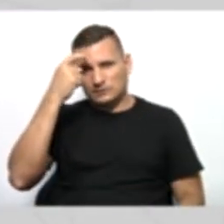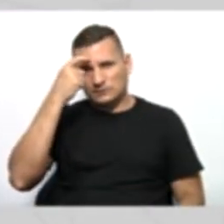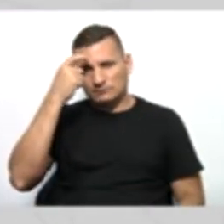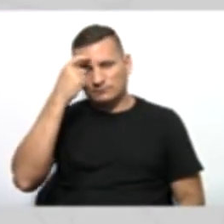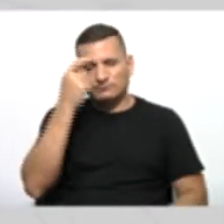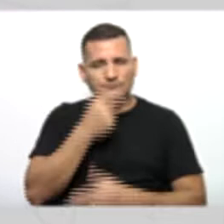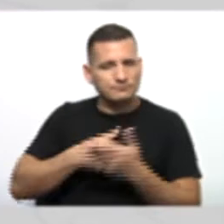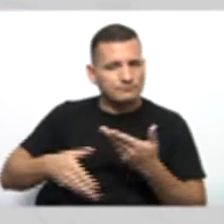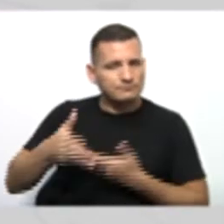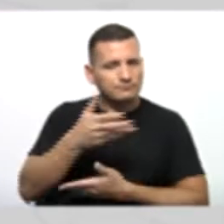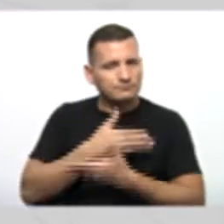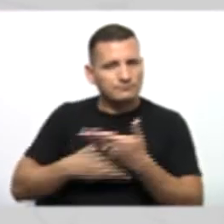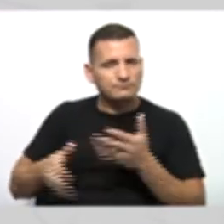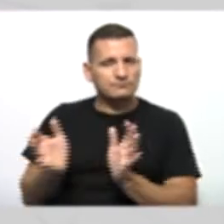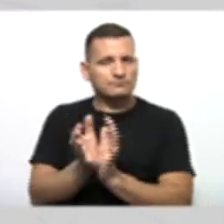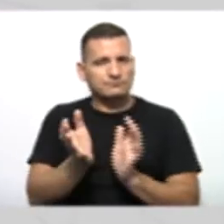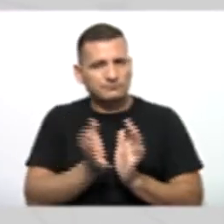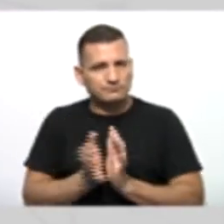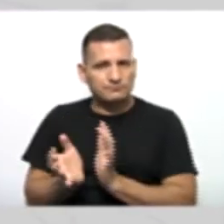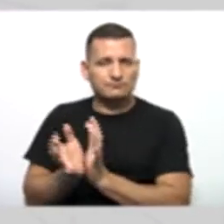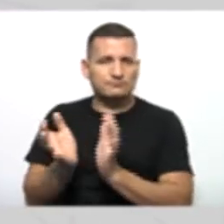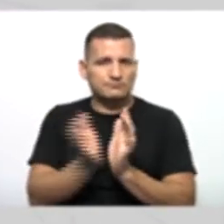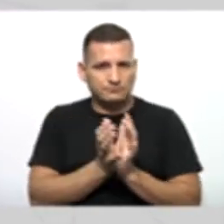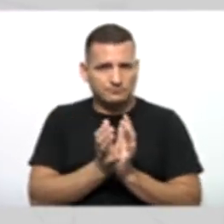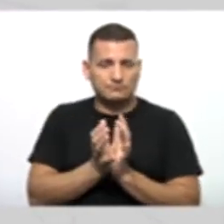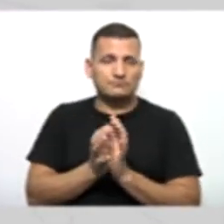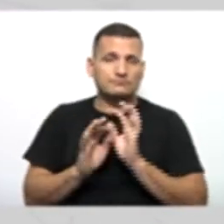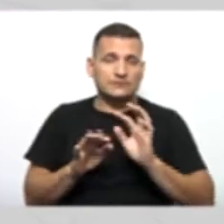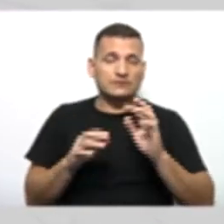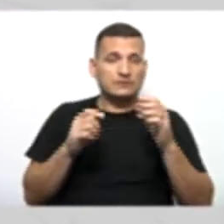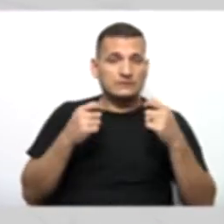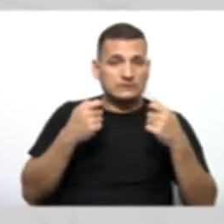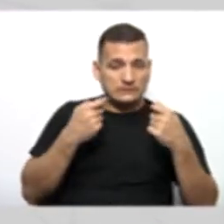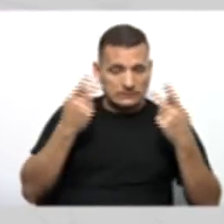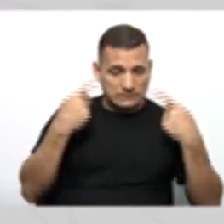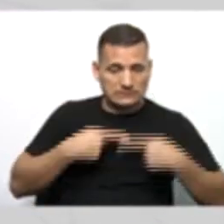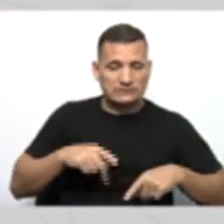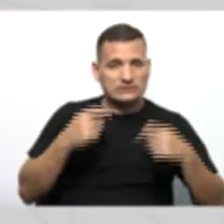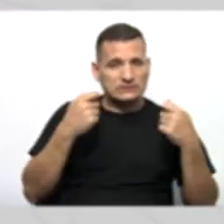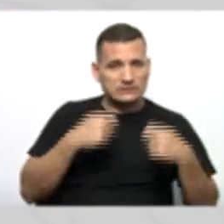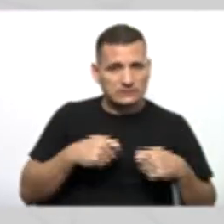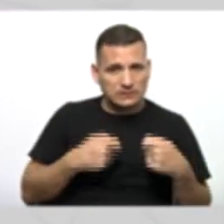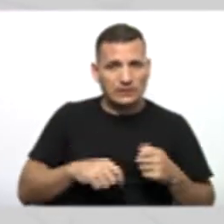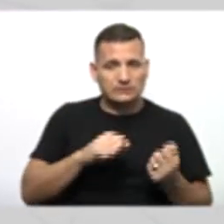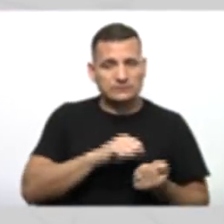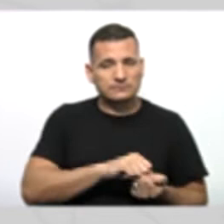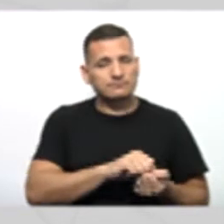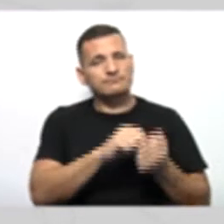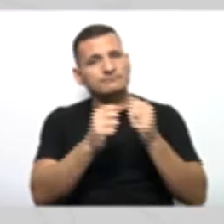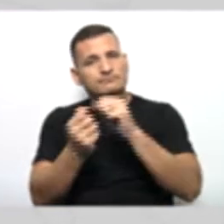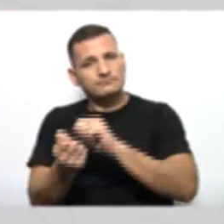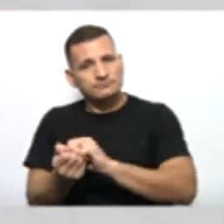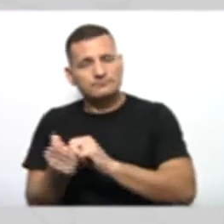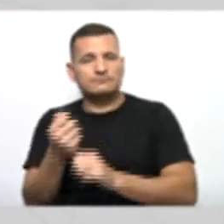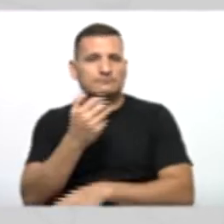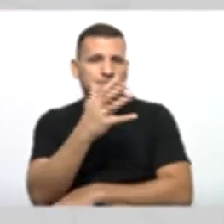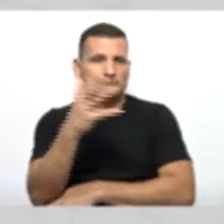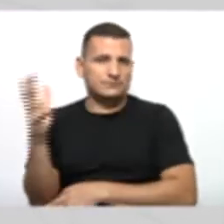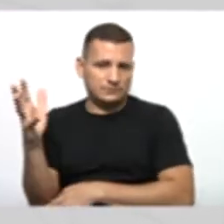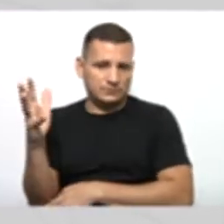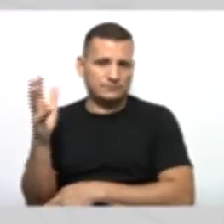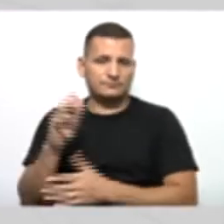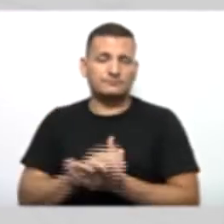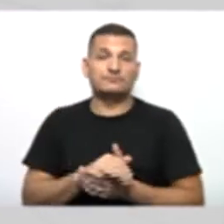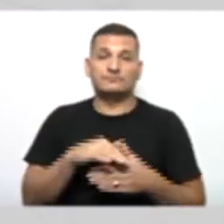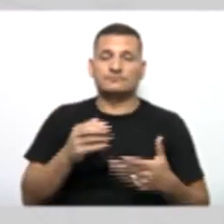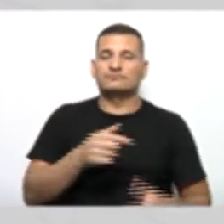homem às características do meio ambiente. Então, no segundo estágio, o homem ajustou